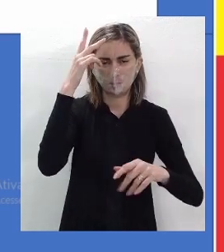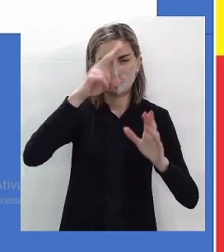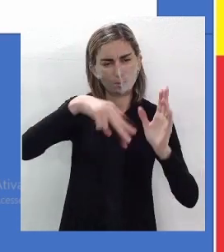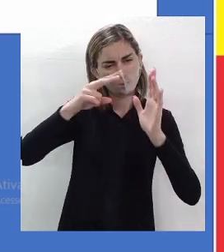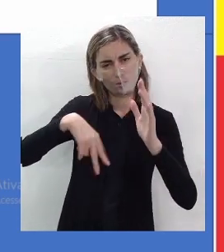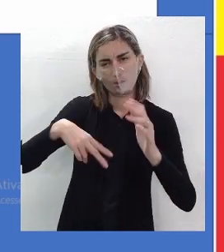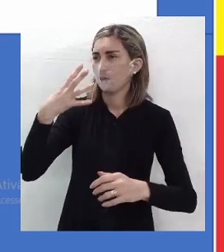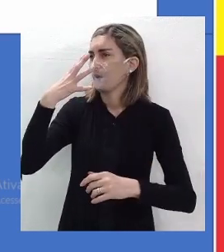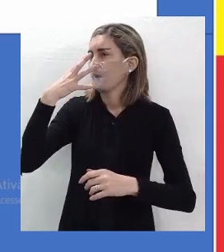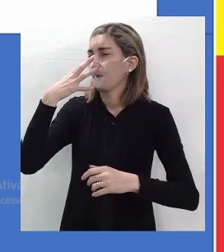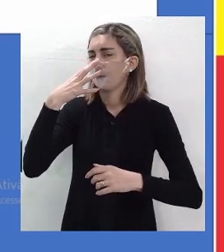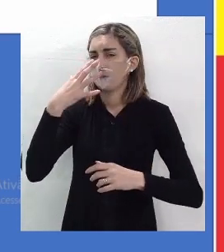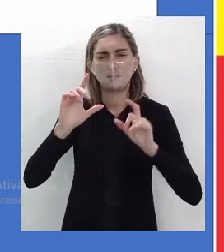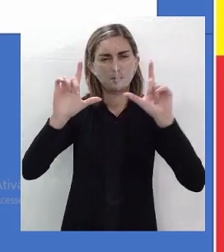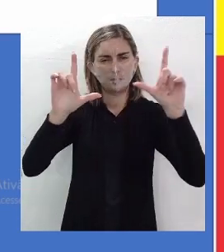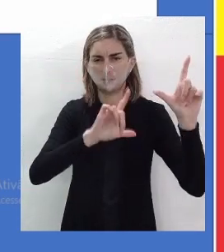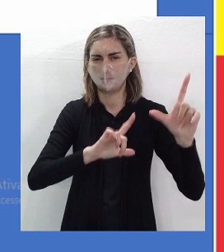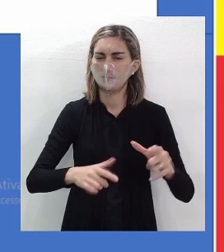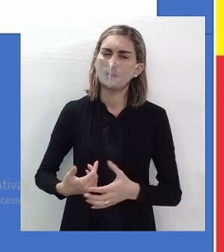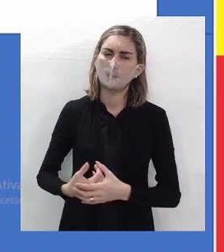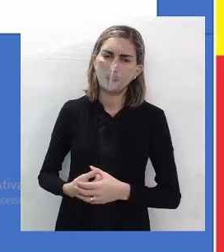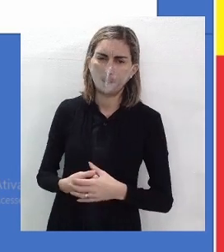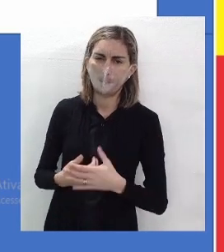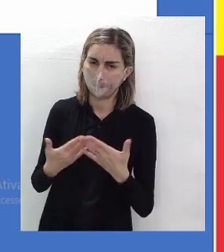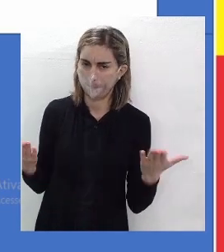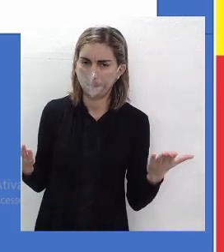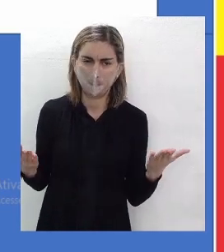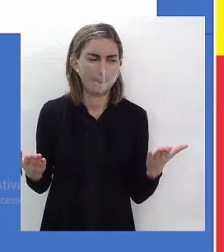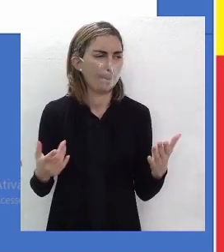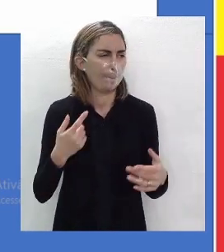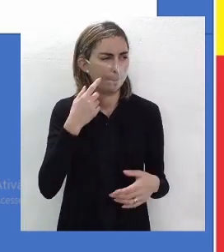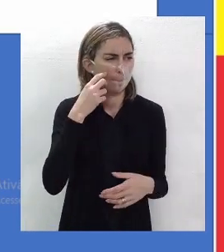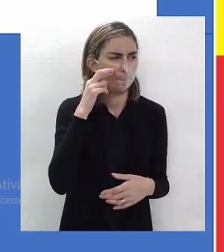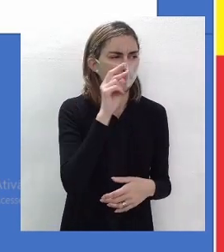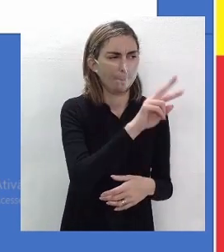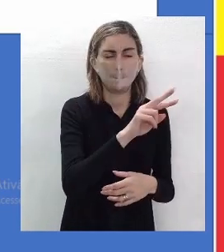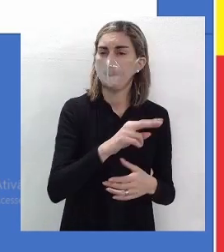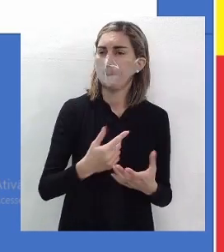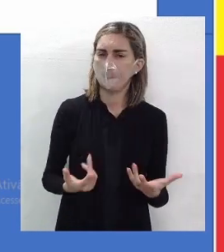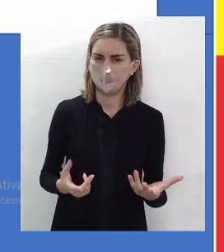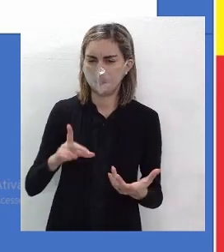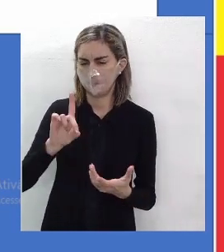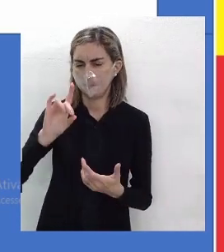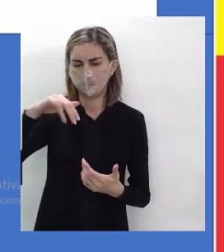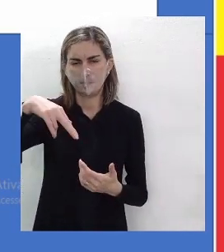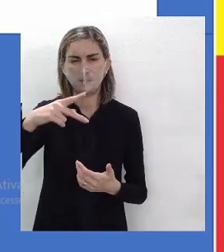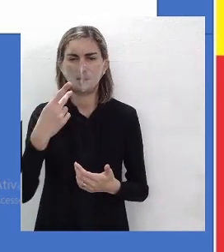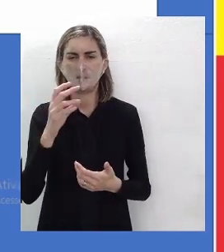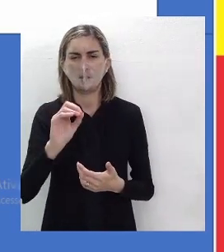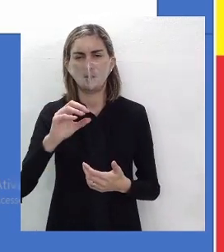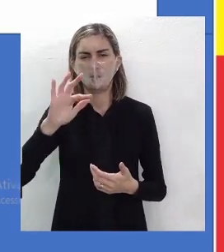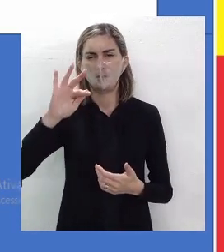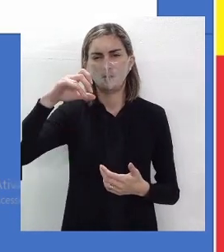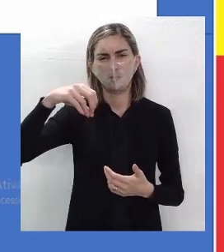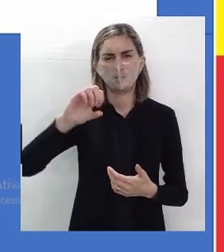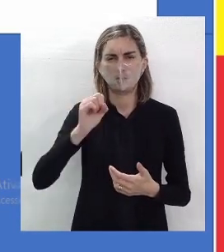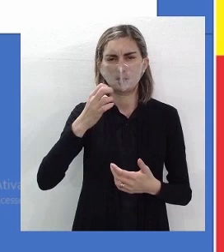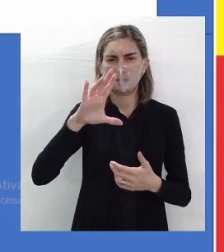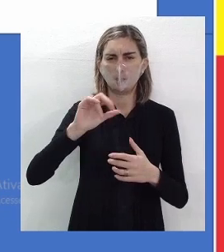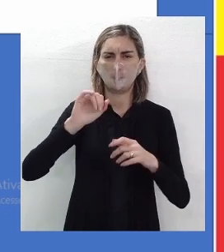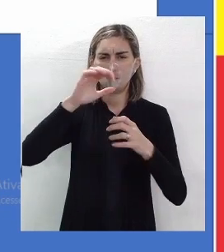se deleitar com o que está ali. Não é? Então tá aí o Dinho Fonseca, não é? Que apenas pega